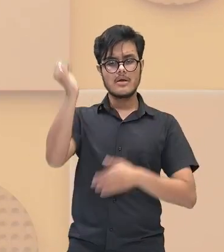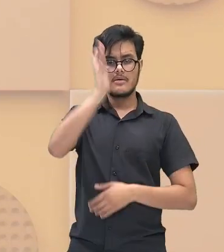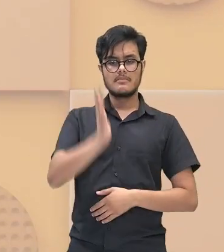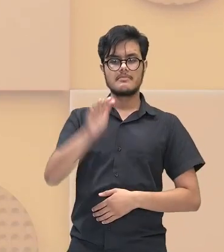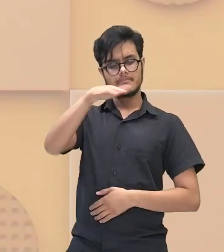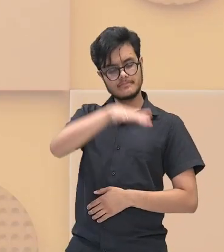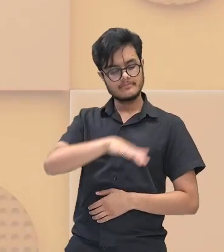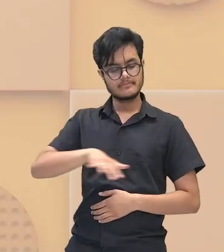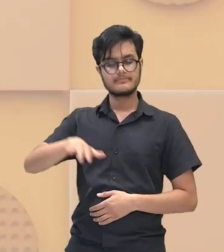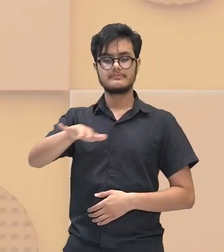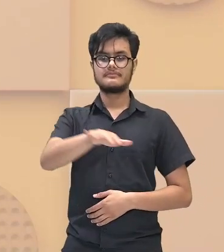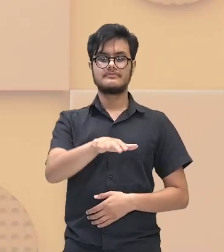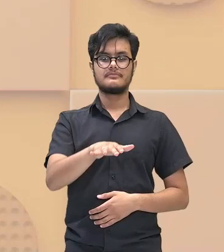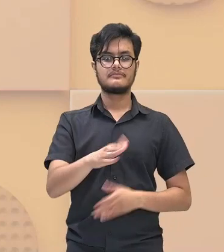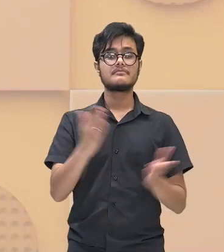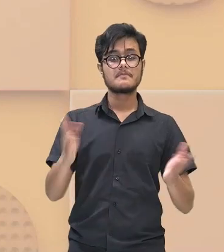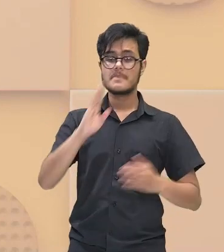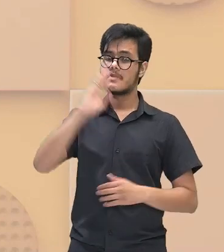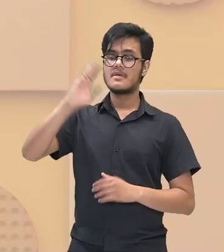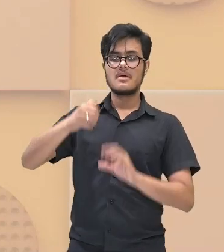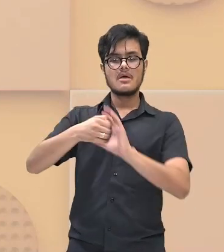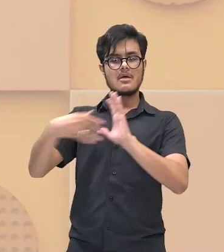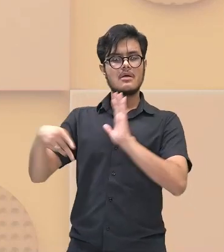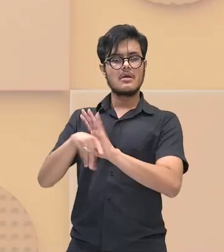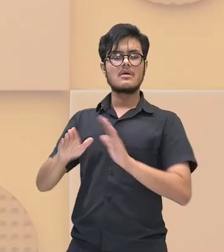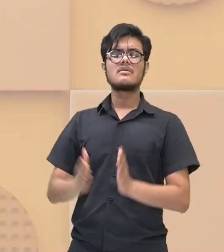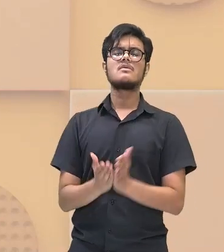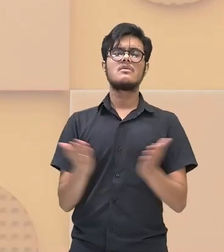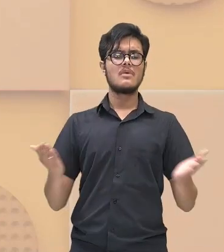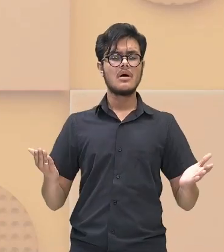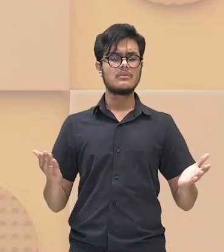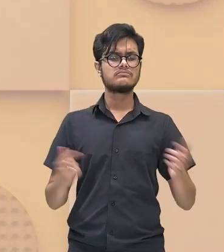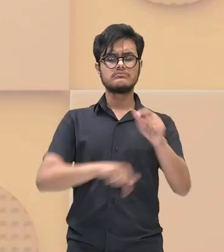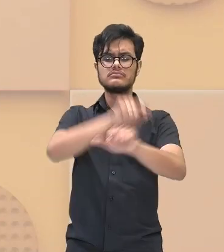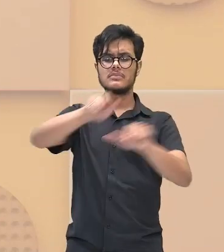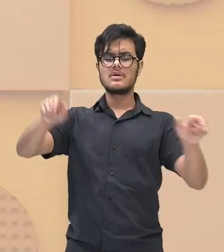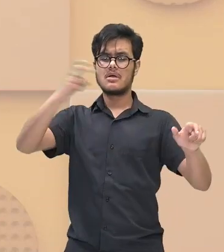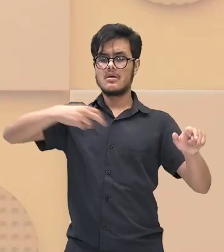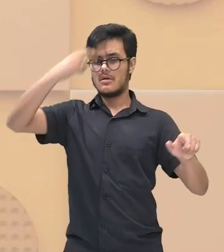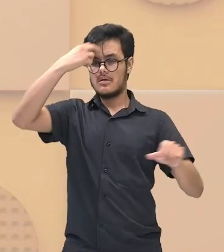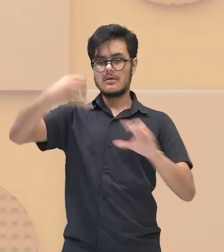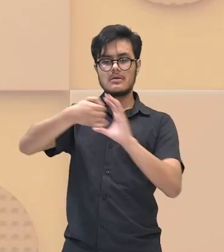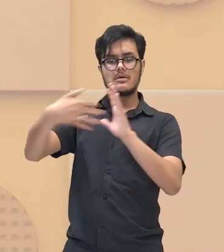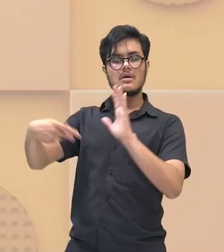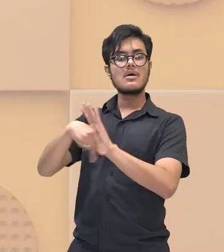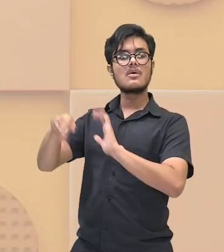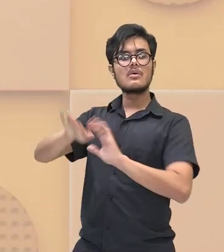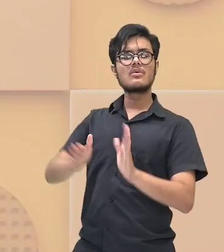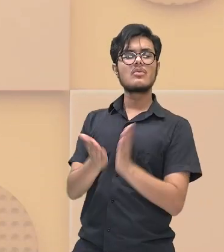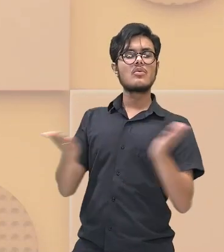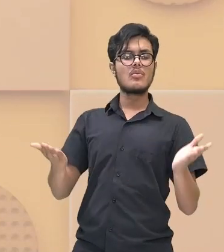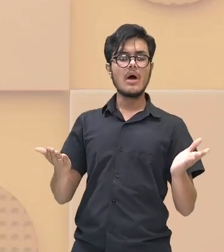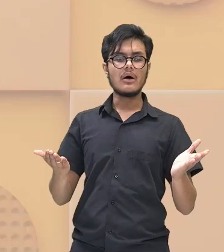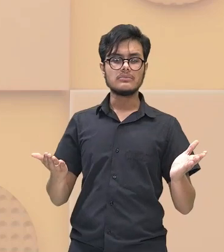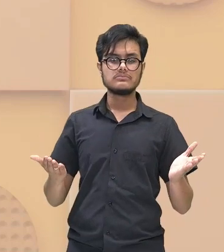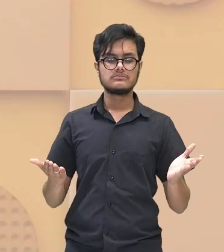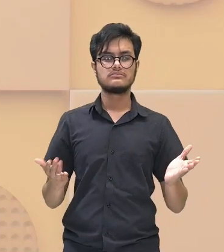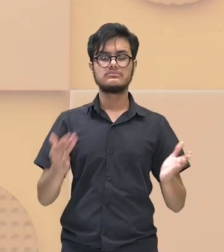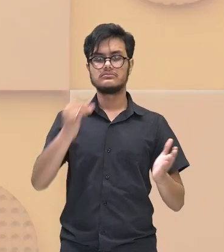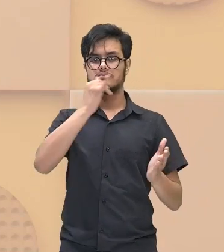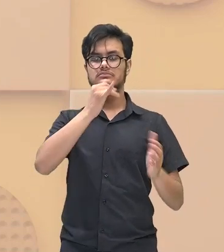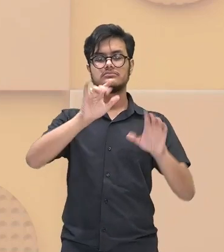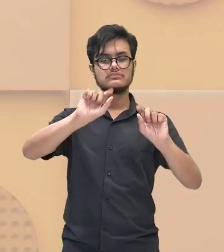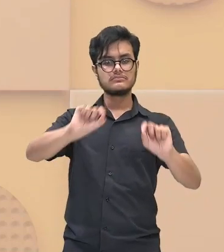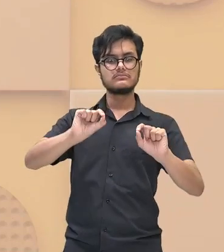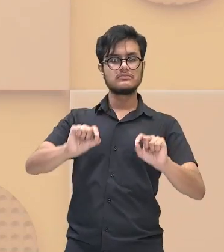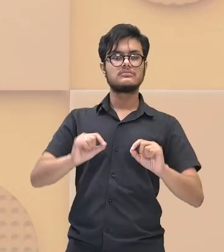brasileiro. Então, o principal tipo de fonte que nós temos dos povos brasileiros, dos povos originários da Amazônia,